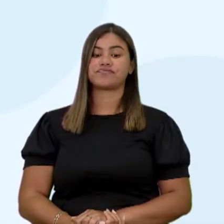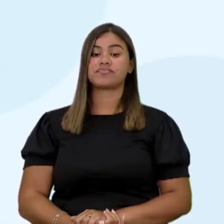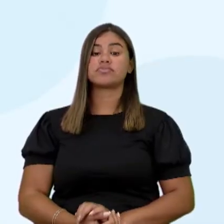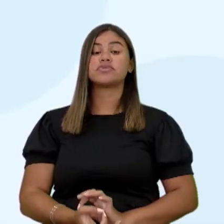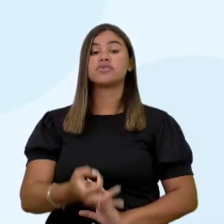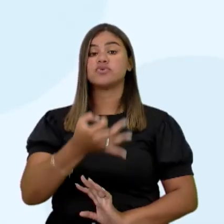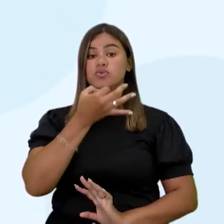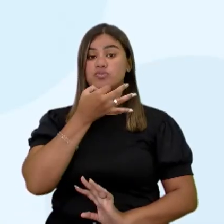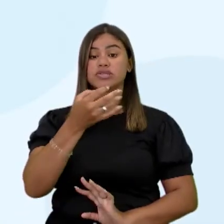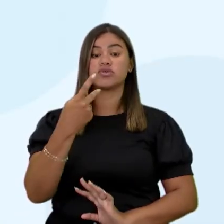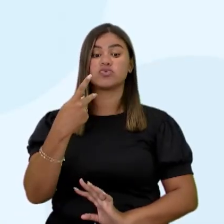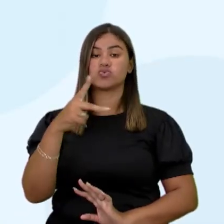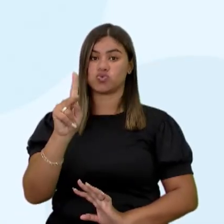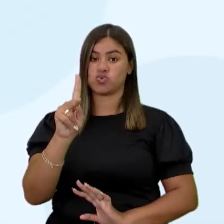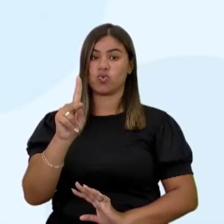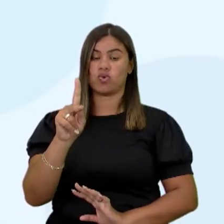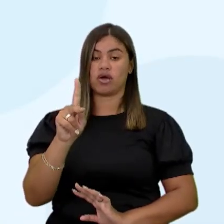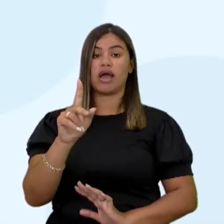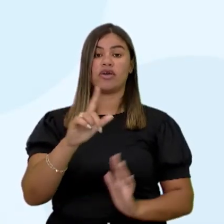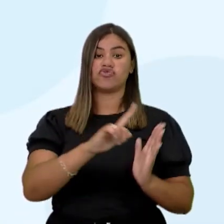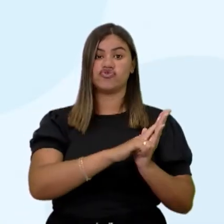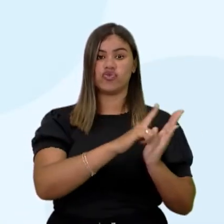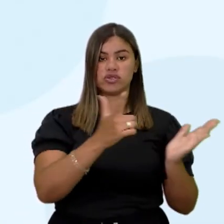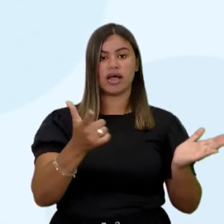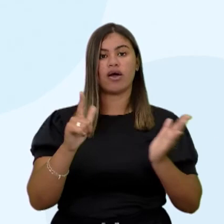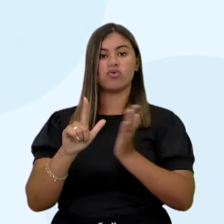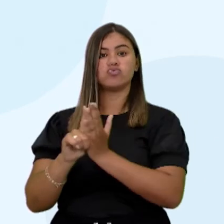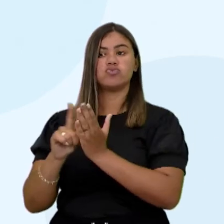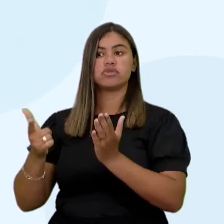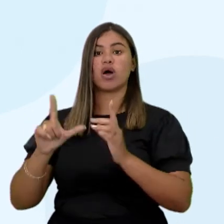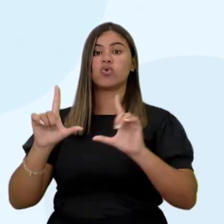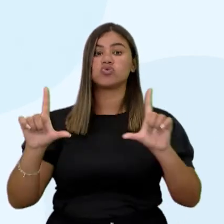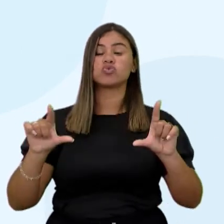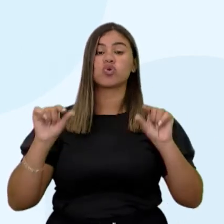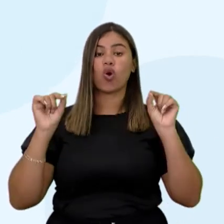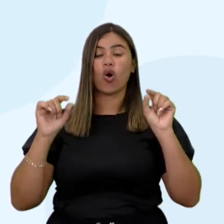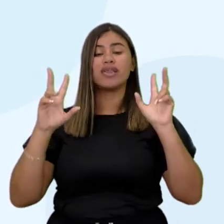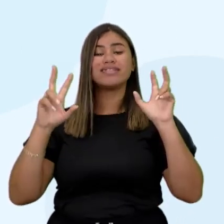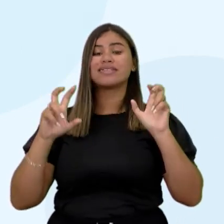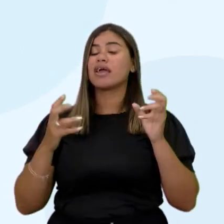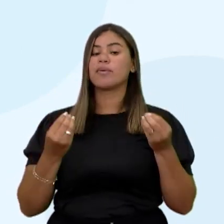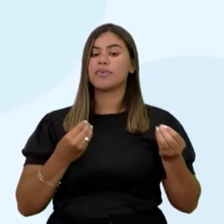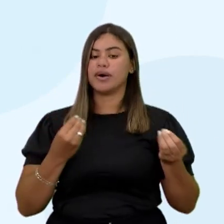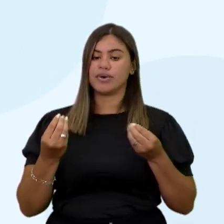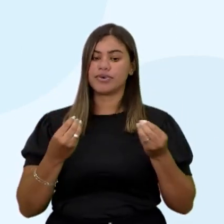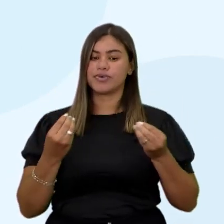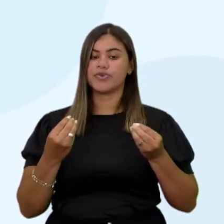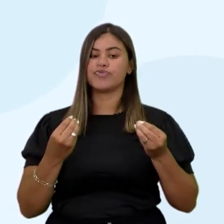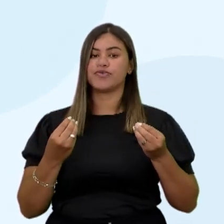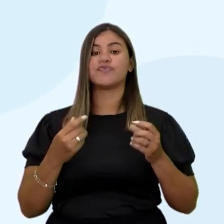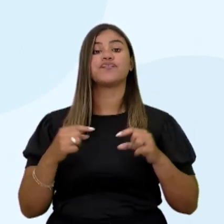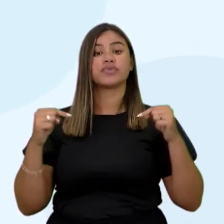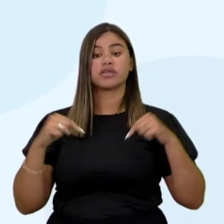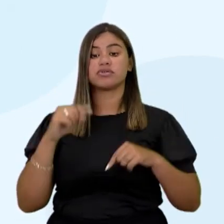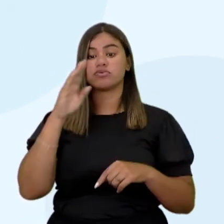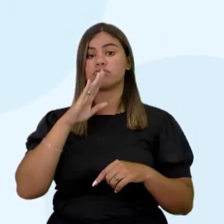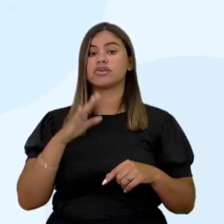levou esses veículos a escolherem as pautas abordadas? Como elas são tratadas nos canais nacionais?